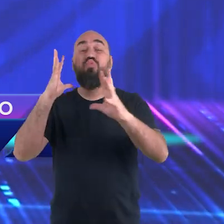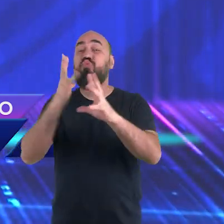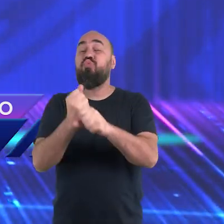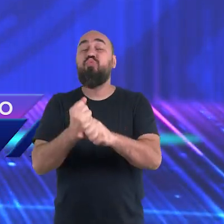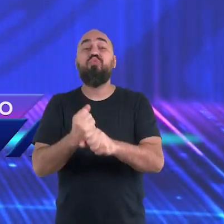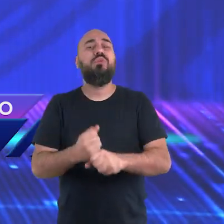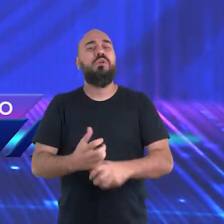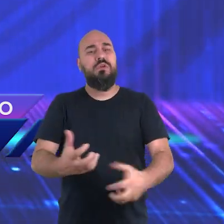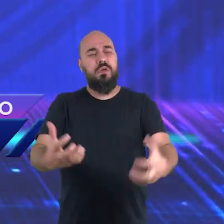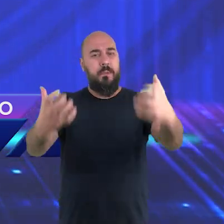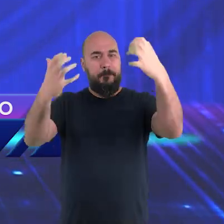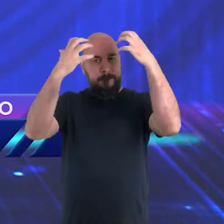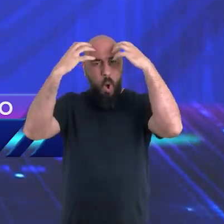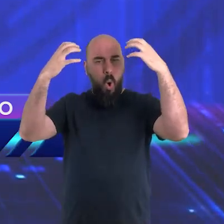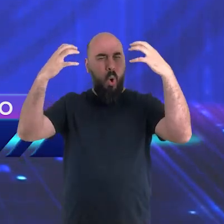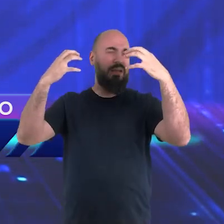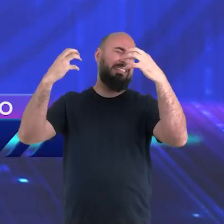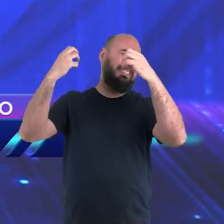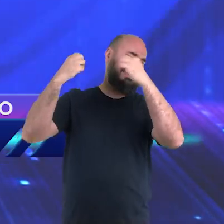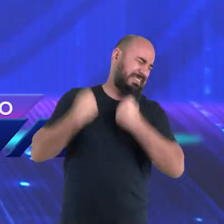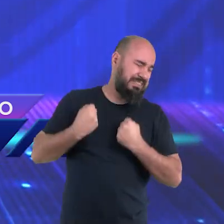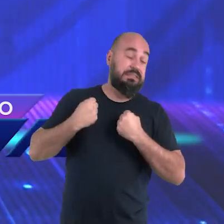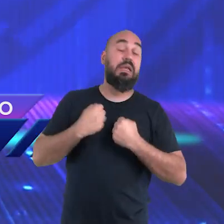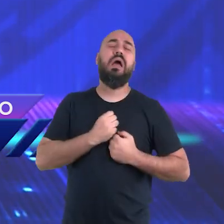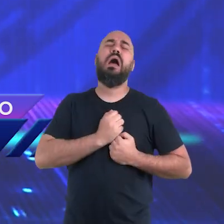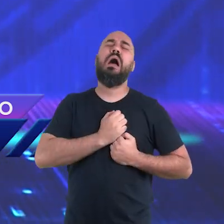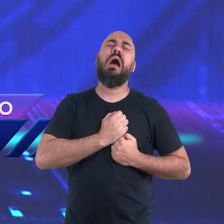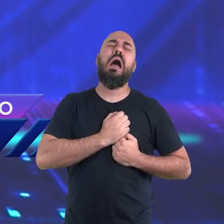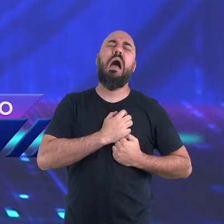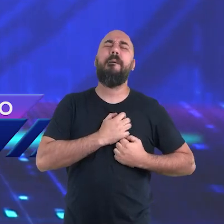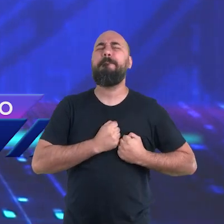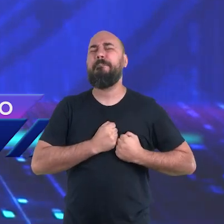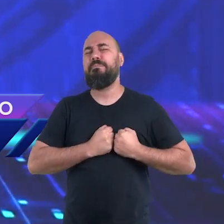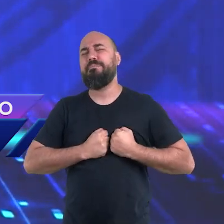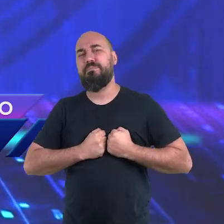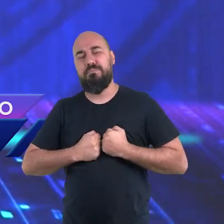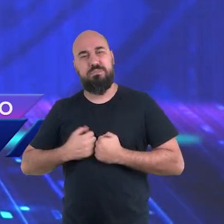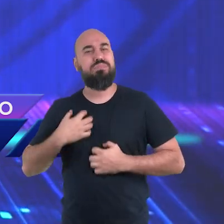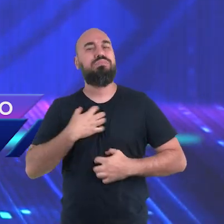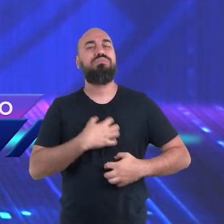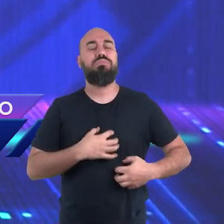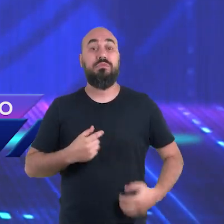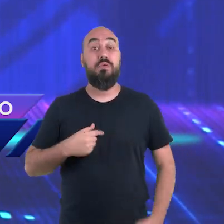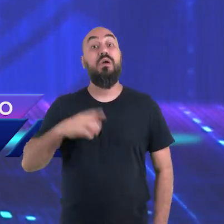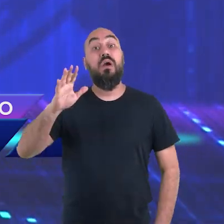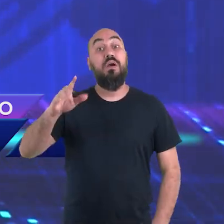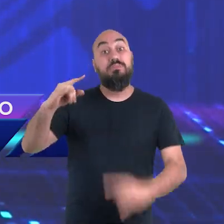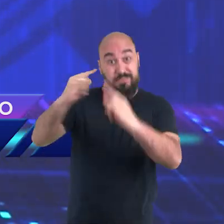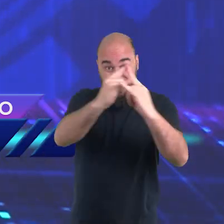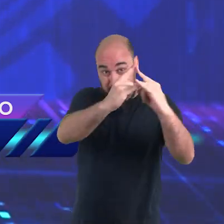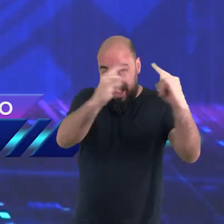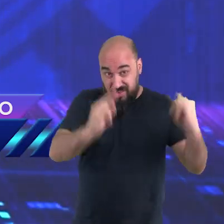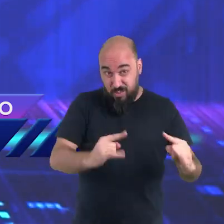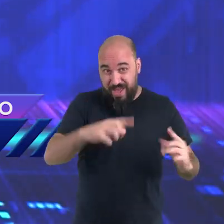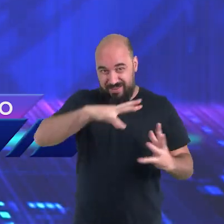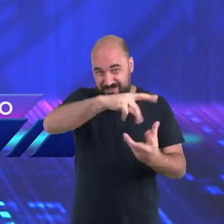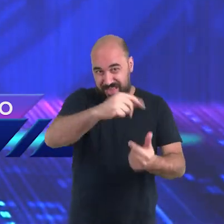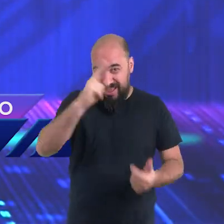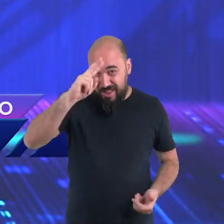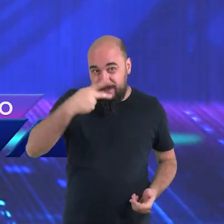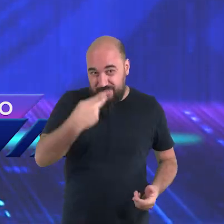Espírito. Agora veja o que acontece no versículo 51. Eis que o véu do santuário, o véu do santuário